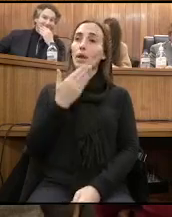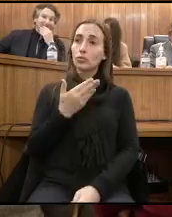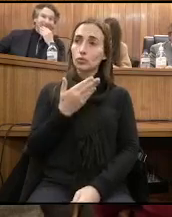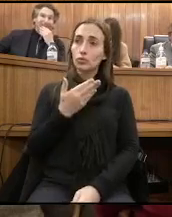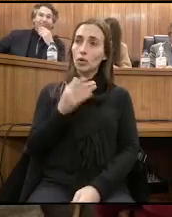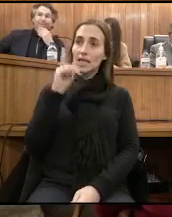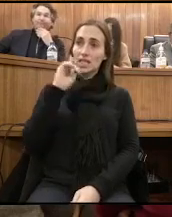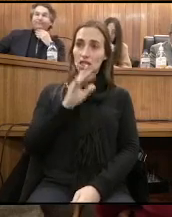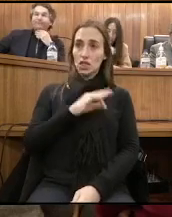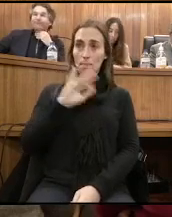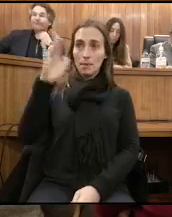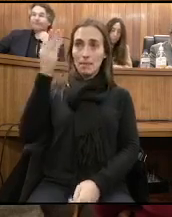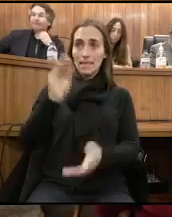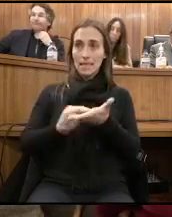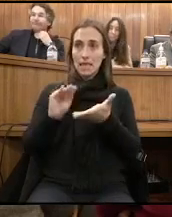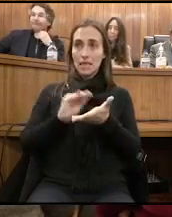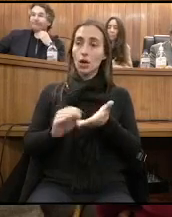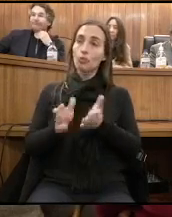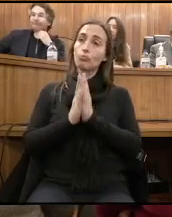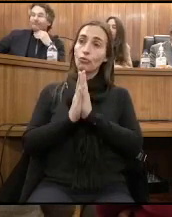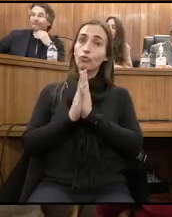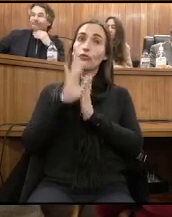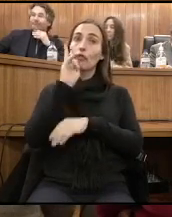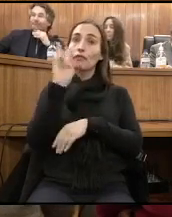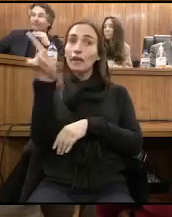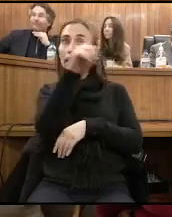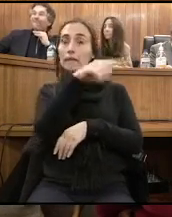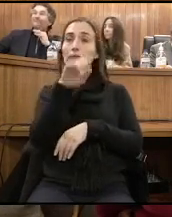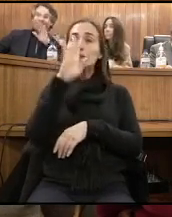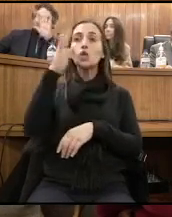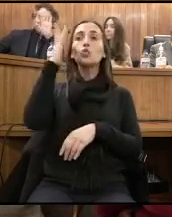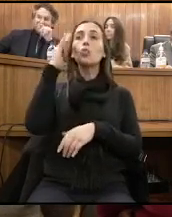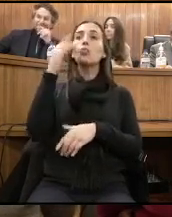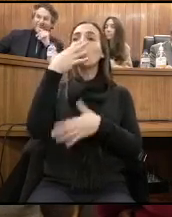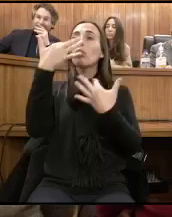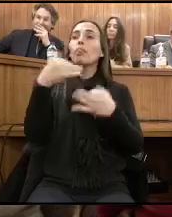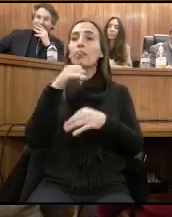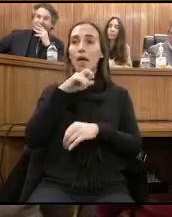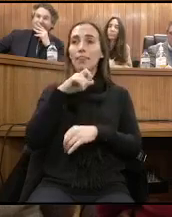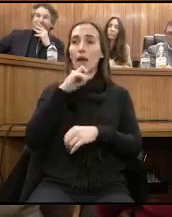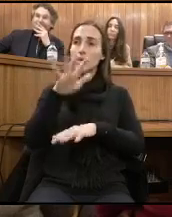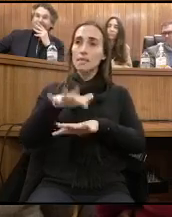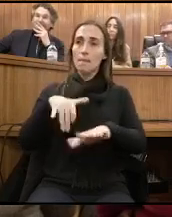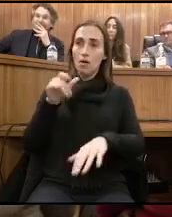Sra. Primeira Secretária o favor de verificar se temos quórum para esta Assembleia.